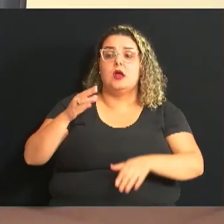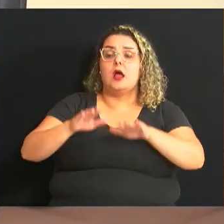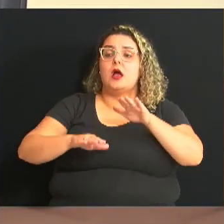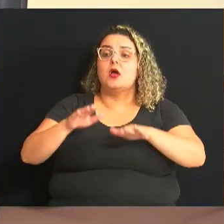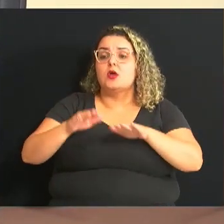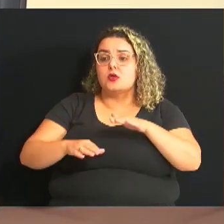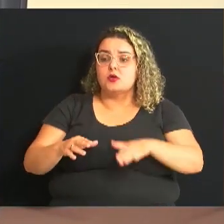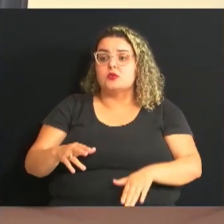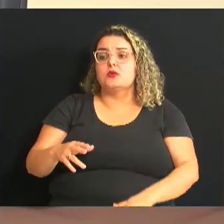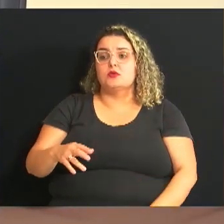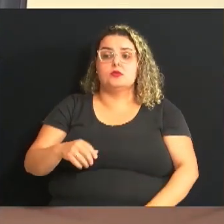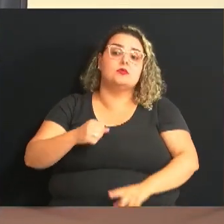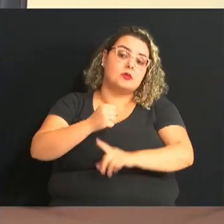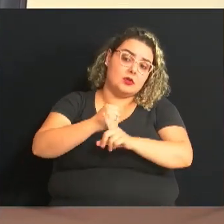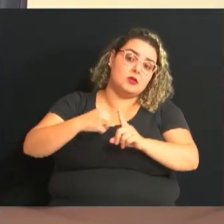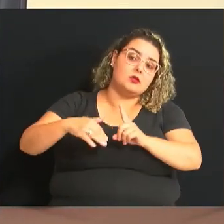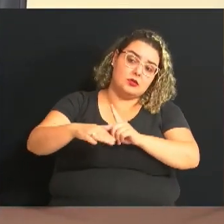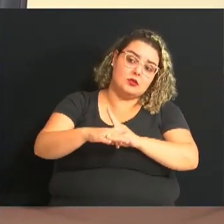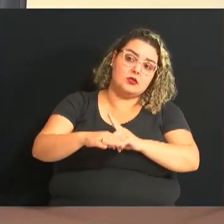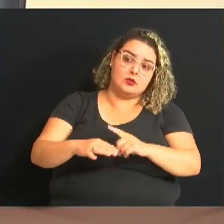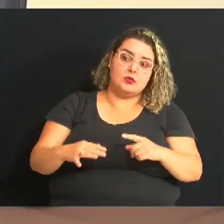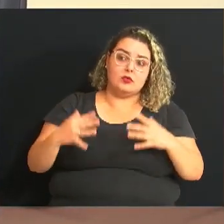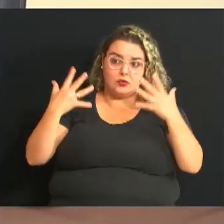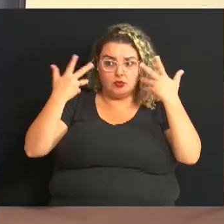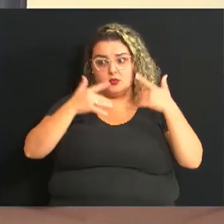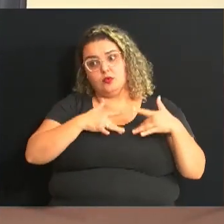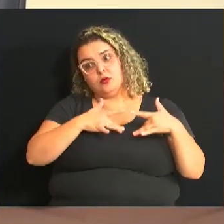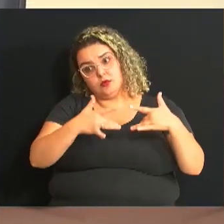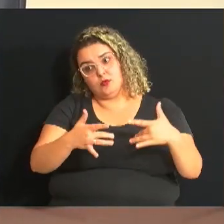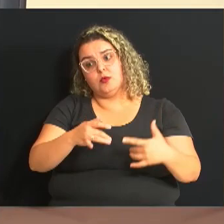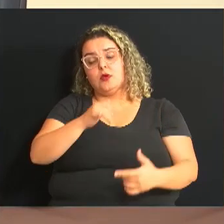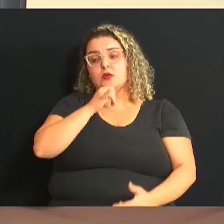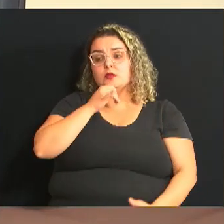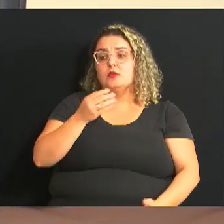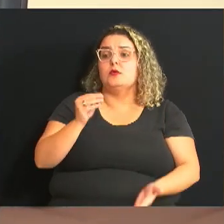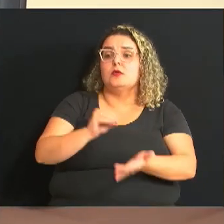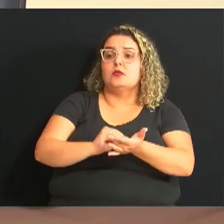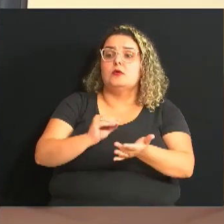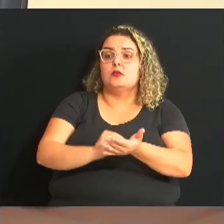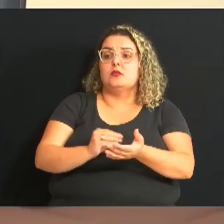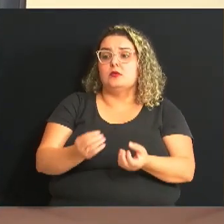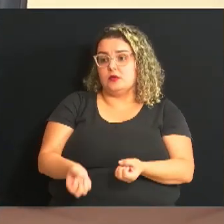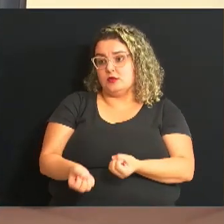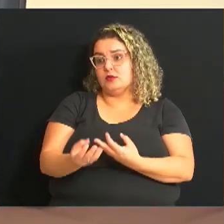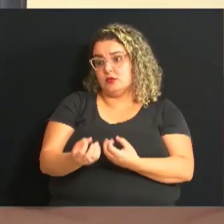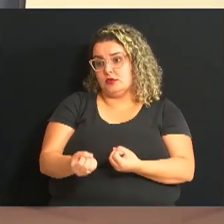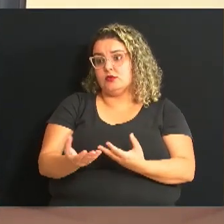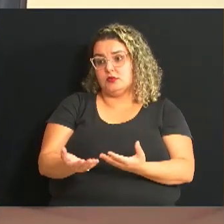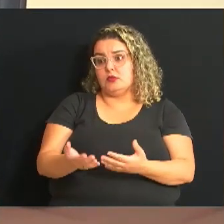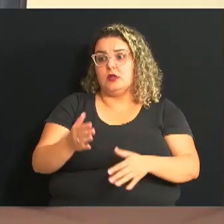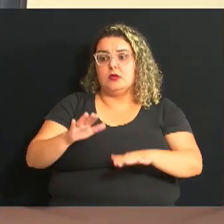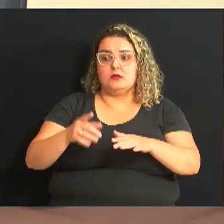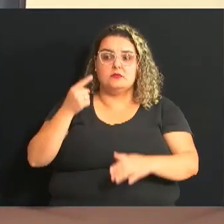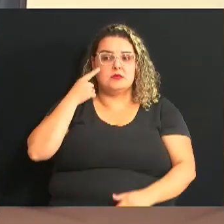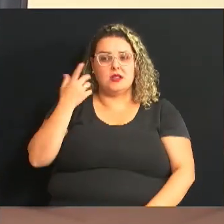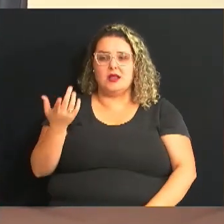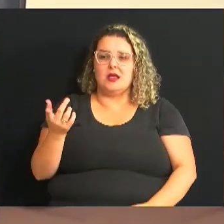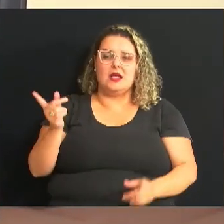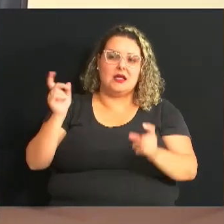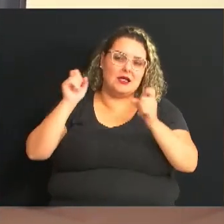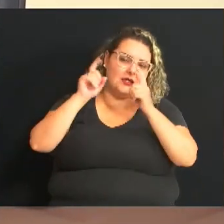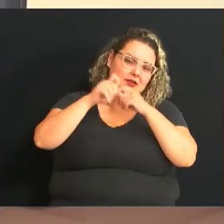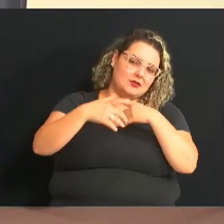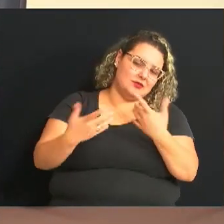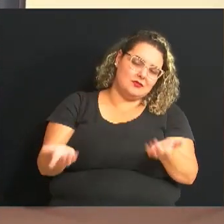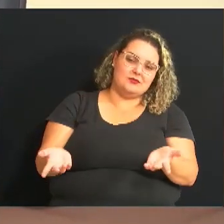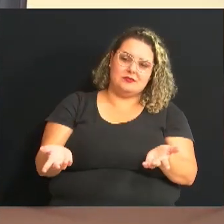da sociedade, no caso do Leão Solidário, por exemplo, que por falta de informação, às vezes pensa, é muito difícil, o